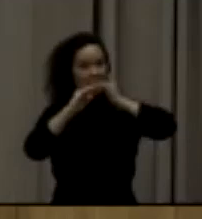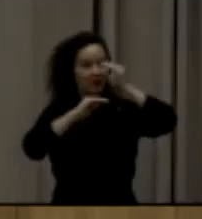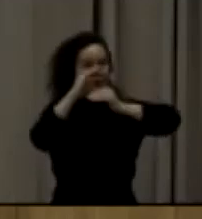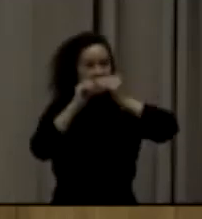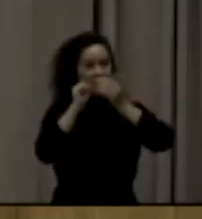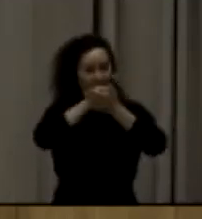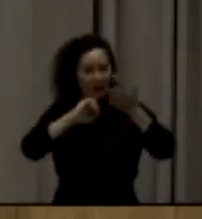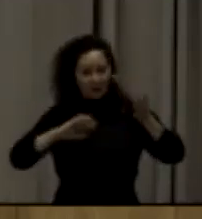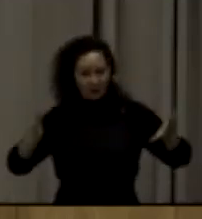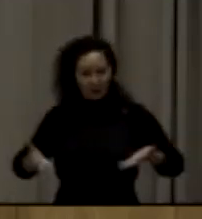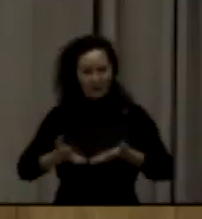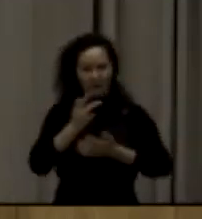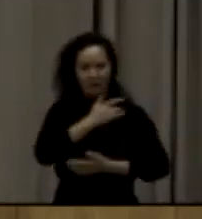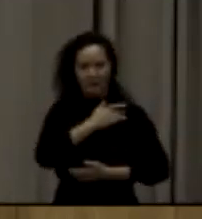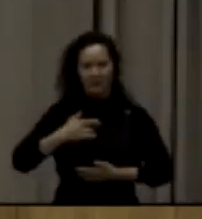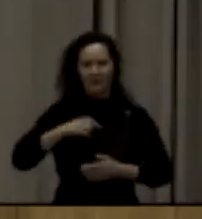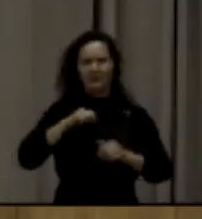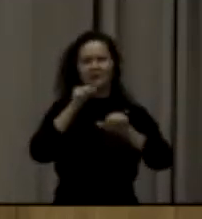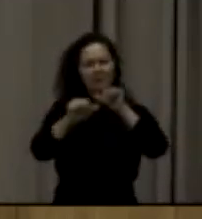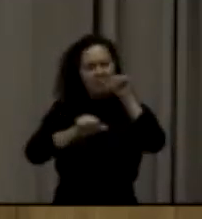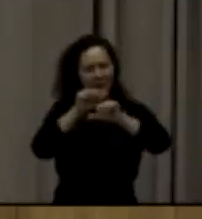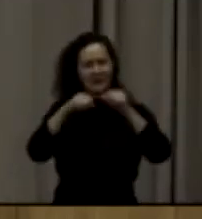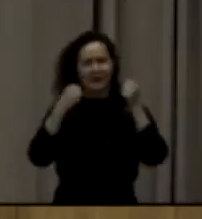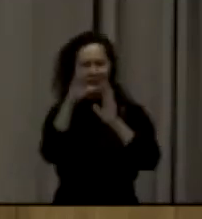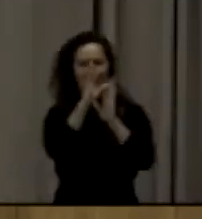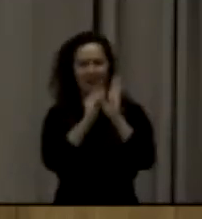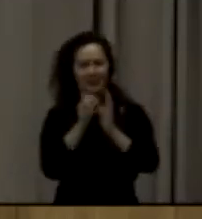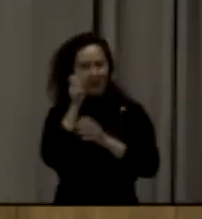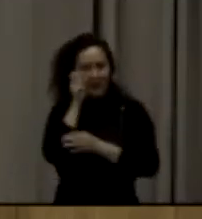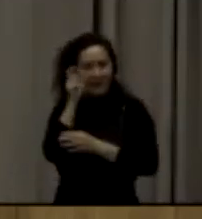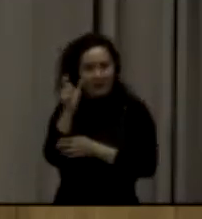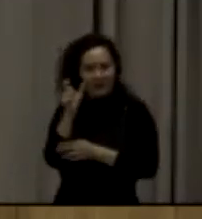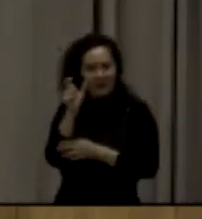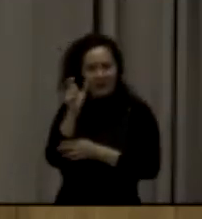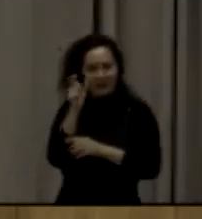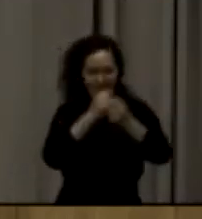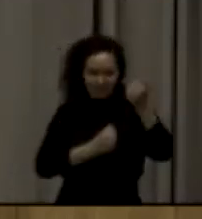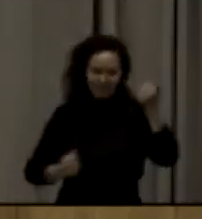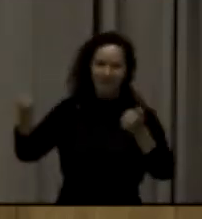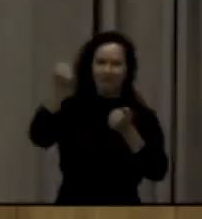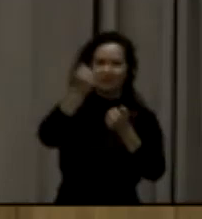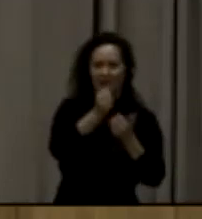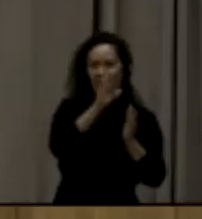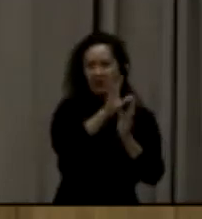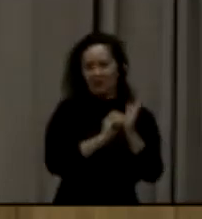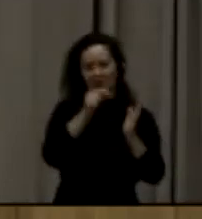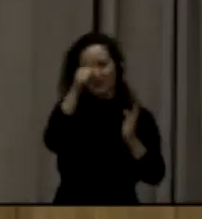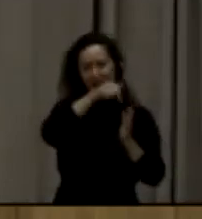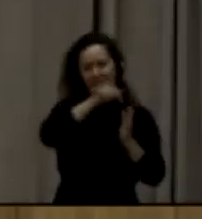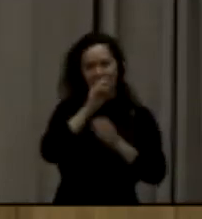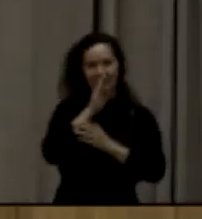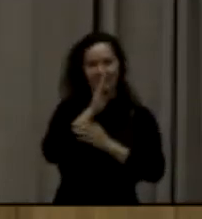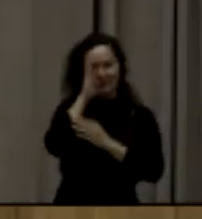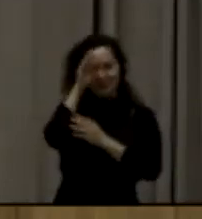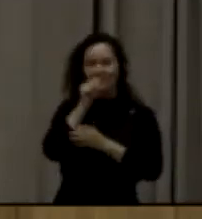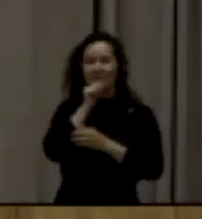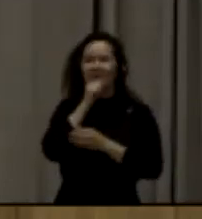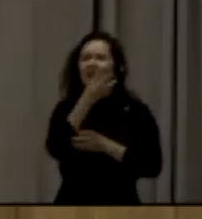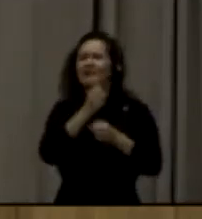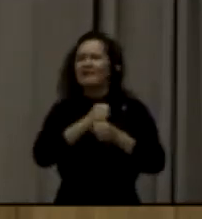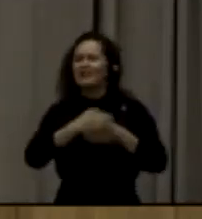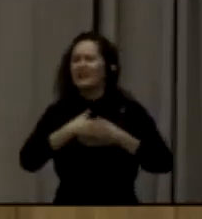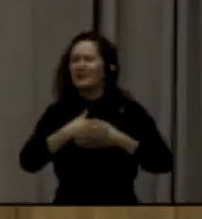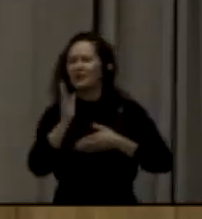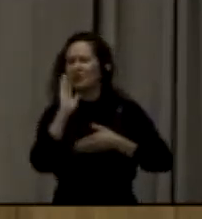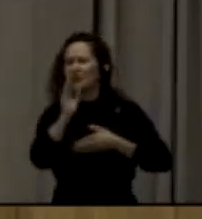desenvolvendo as ações de promoção de saúde. É preciso mudar o modelo de atenção, superar o modelo de atenção que predomina ainda, apesar dos 30 anos